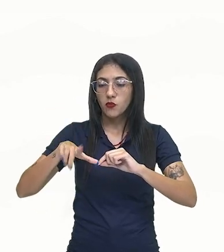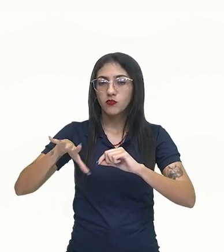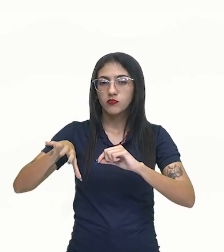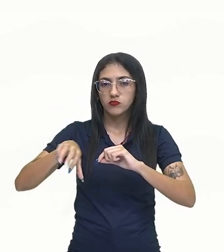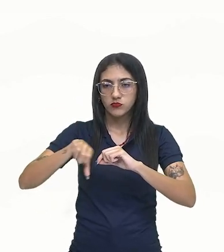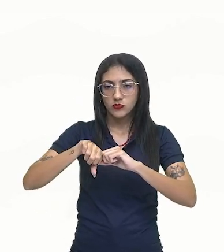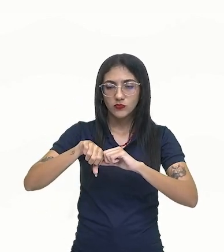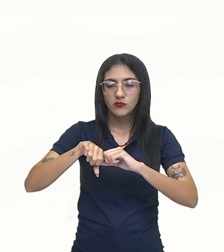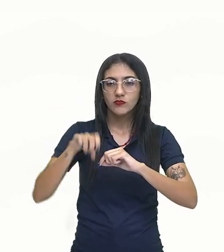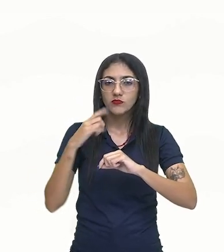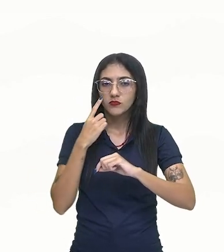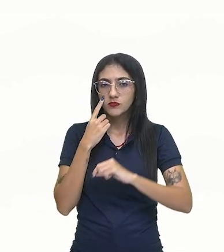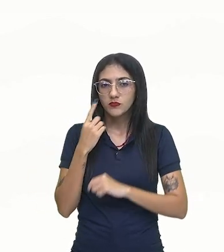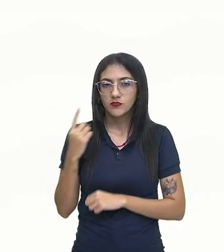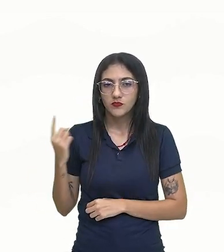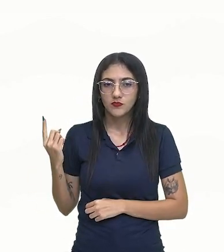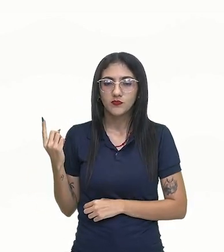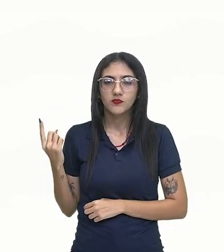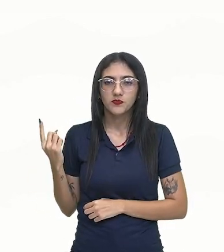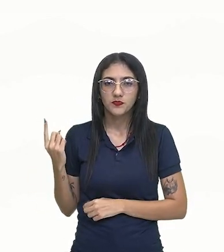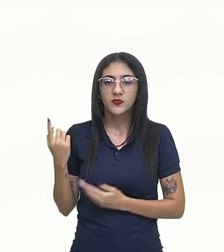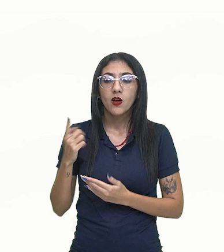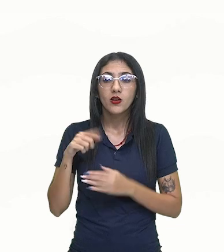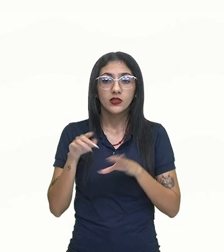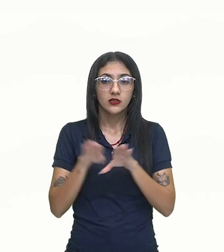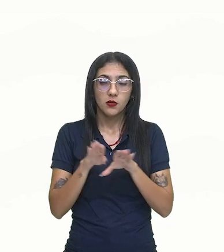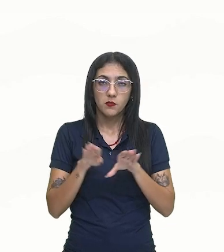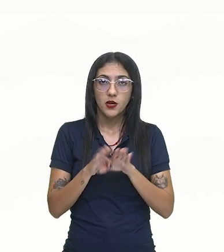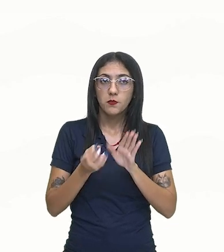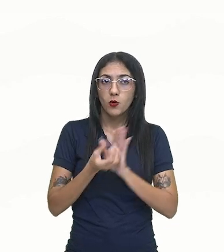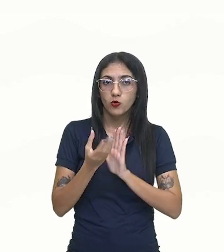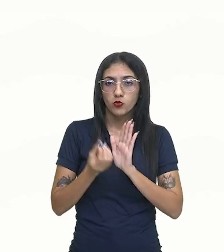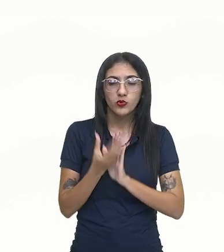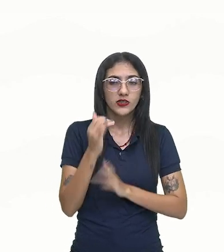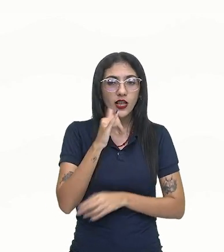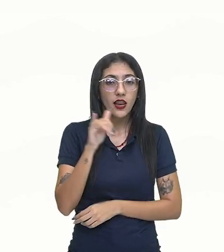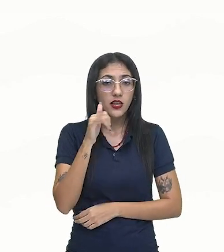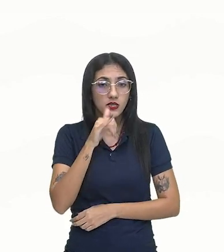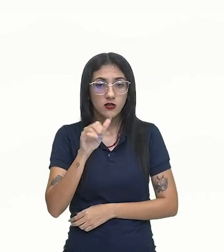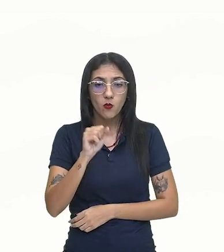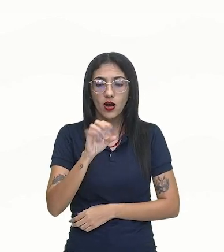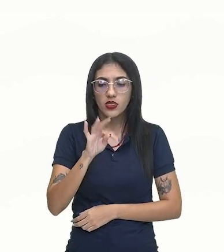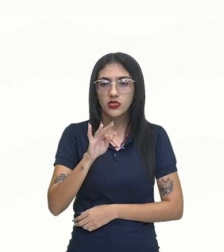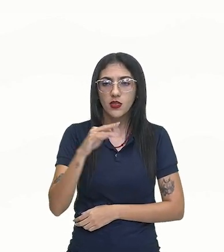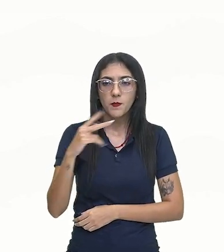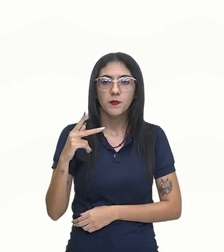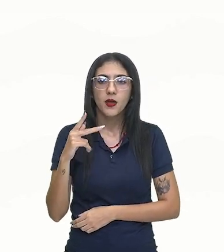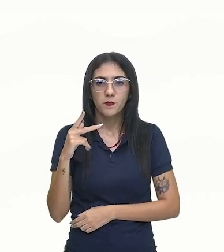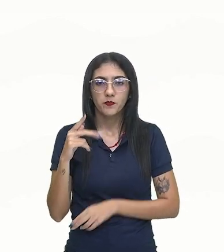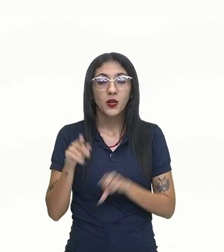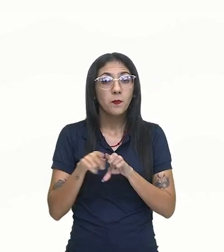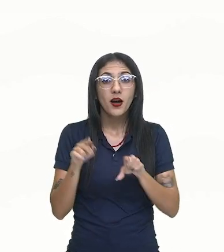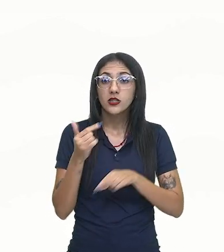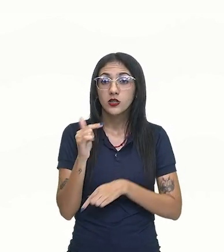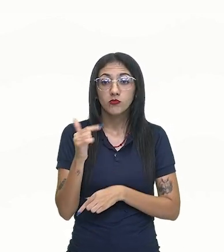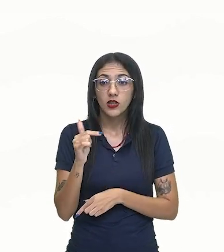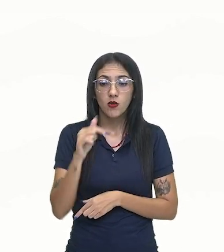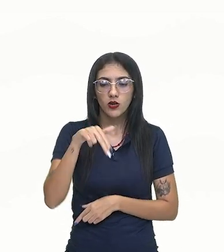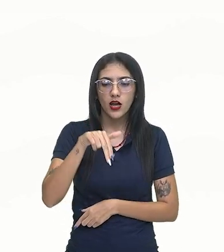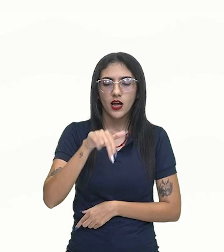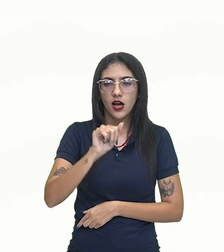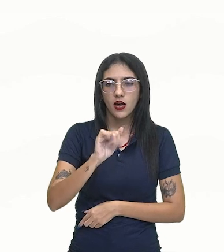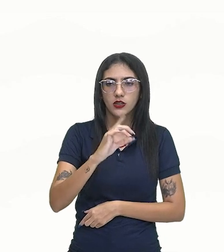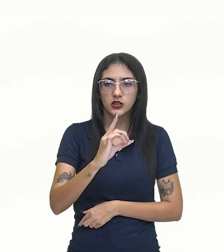e esse saldo, né, vai ter a produção de ATP, mas não vai ter a produção do NADPH,